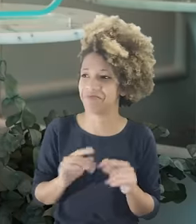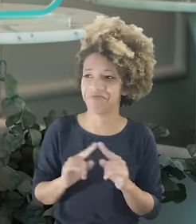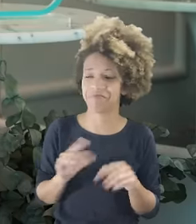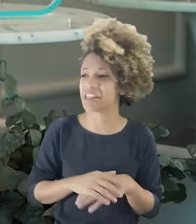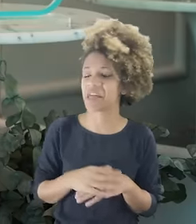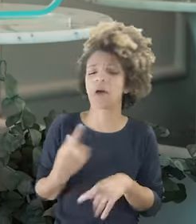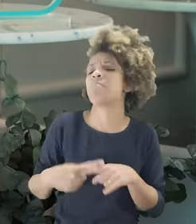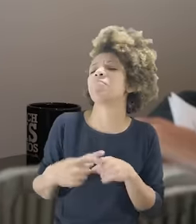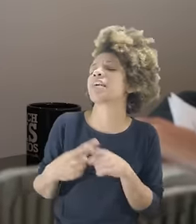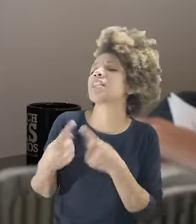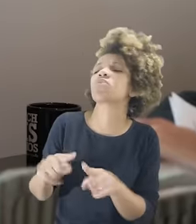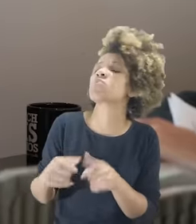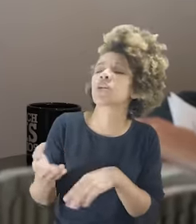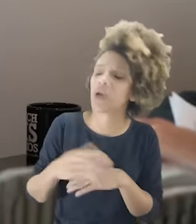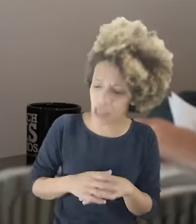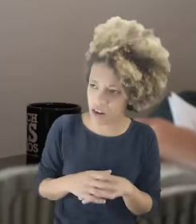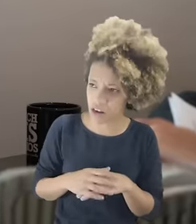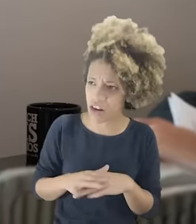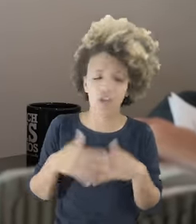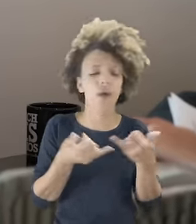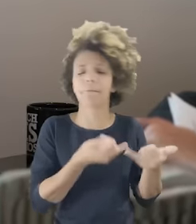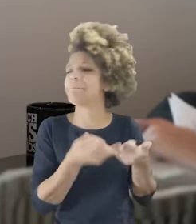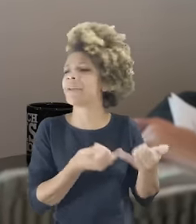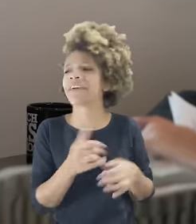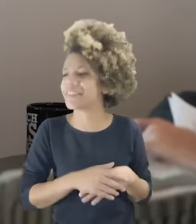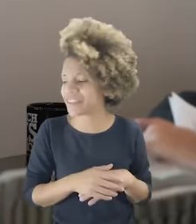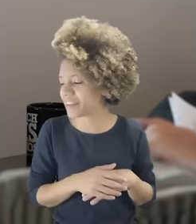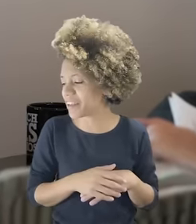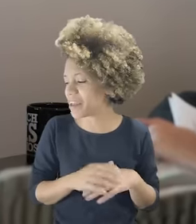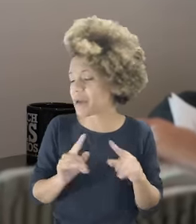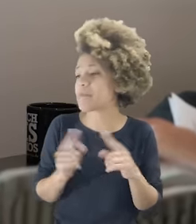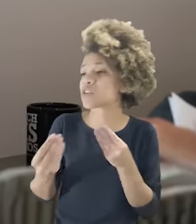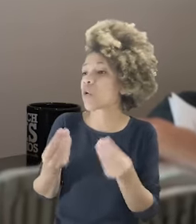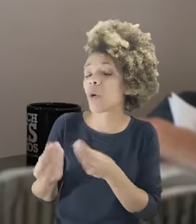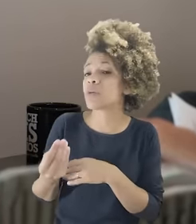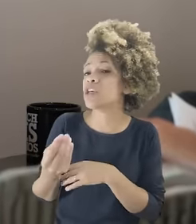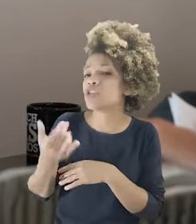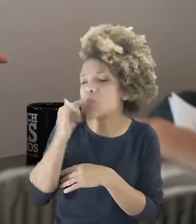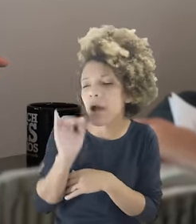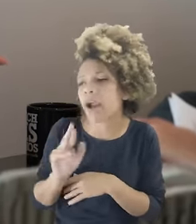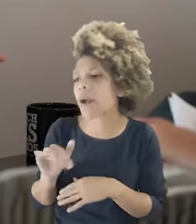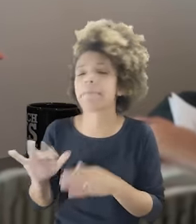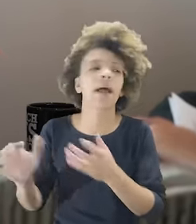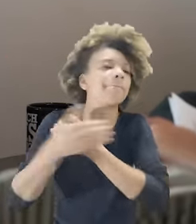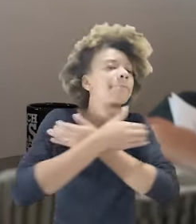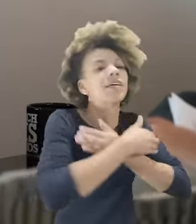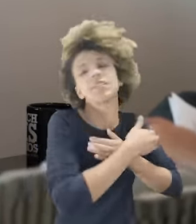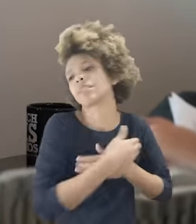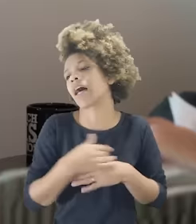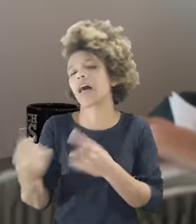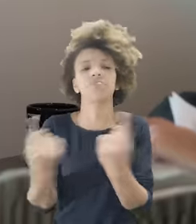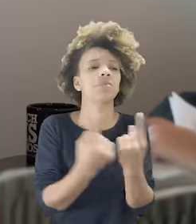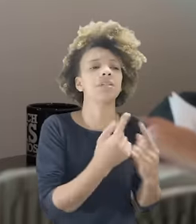tipo por que que Tão zoando ela sabe e qual é a brincadeira e a pessoa sai tenta como se uma cabra fosse abraçar qualquer um como